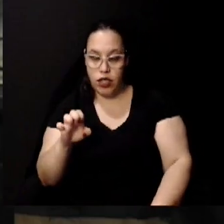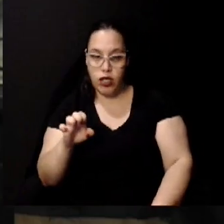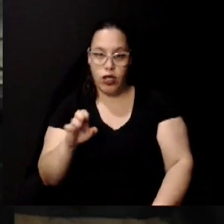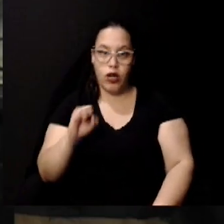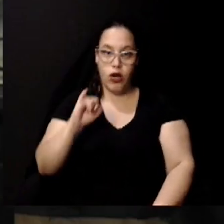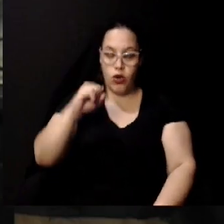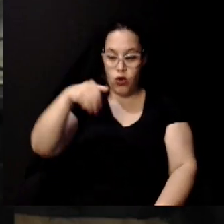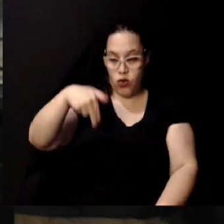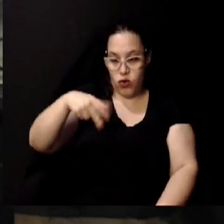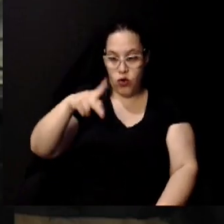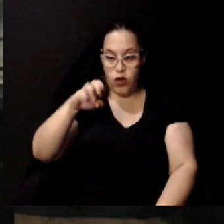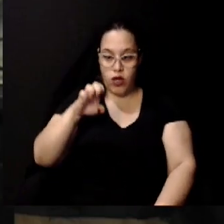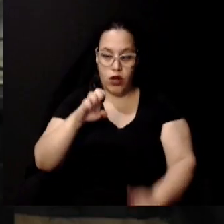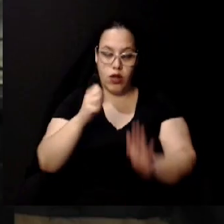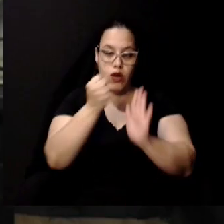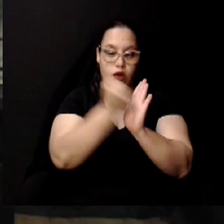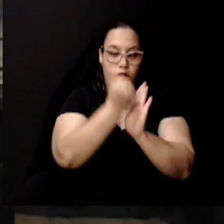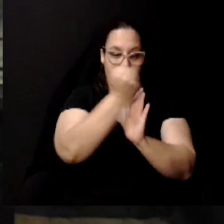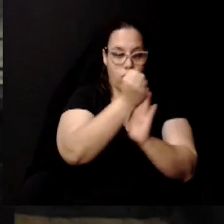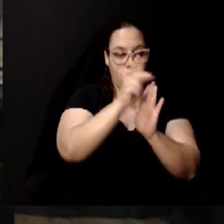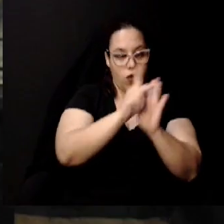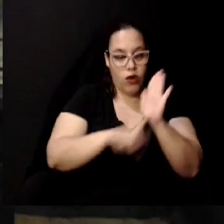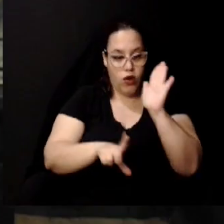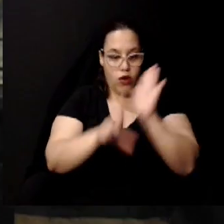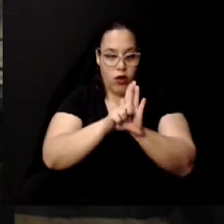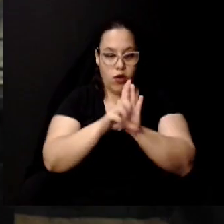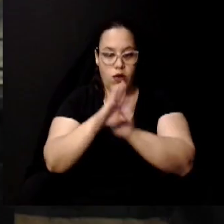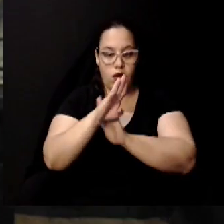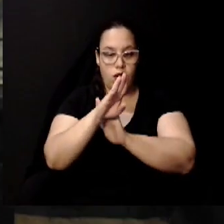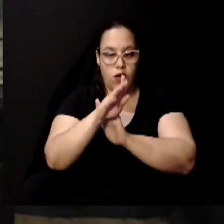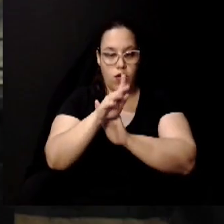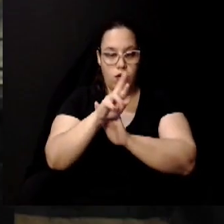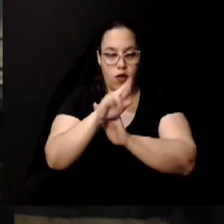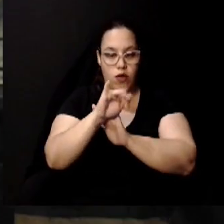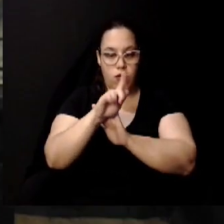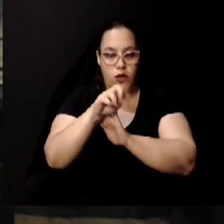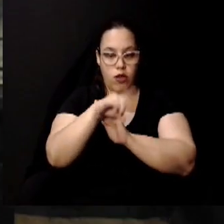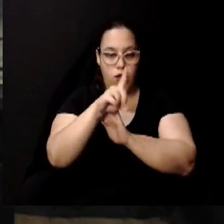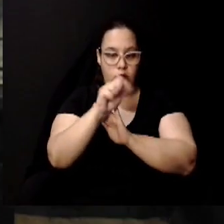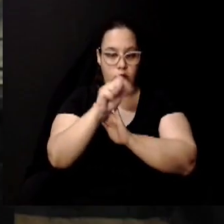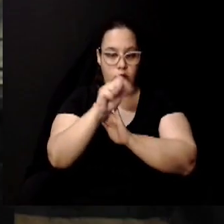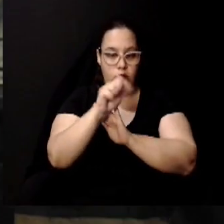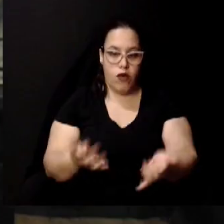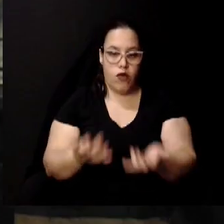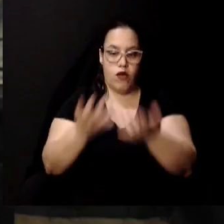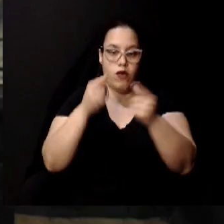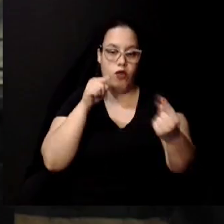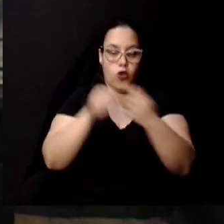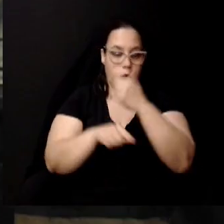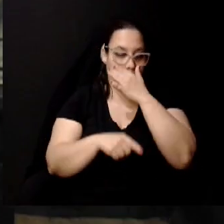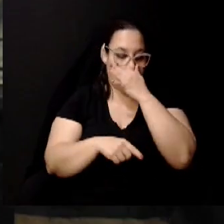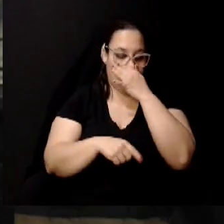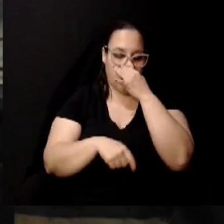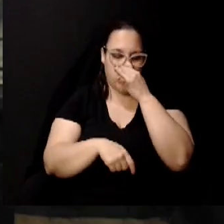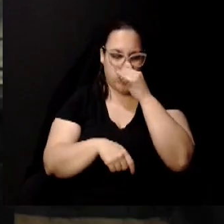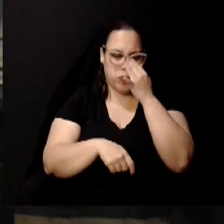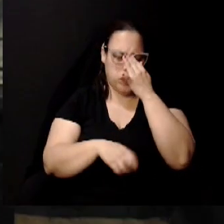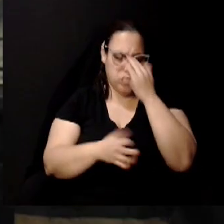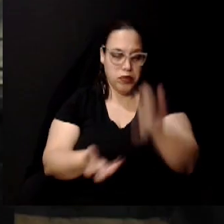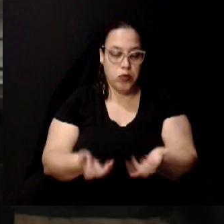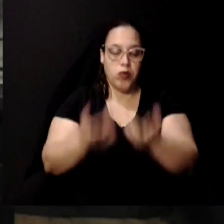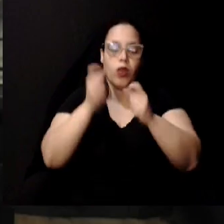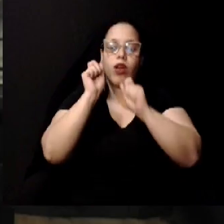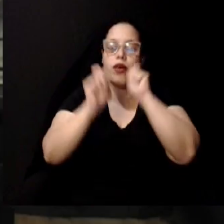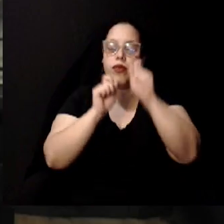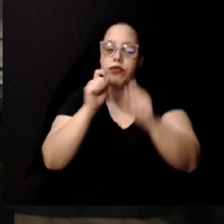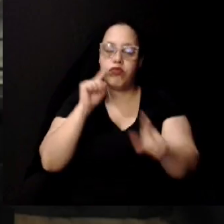protocolou um projeto de lei para criar uma brigada municipal de combate a esses incêndios florestais, que tem a função